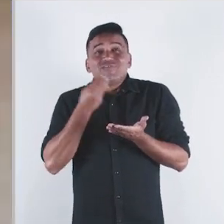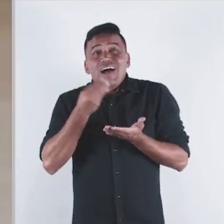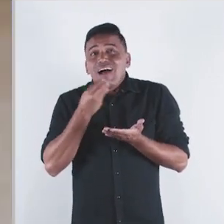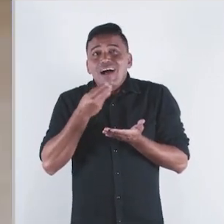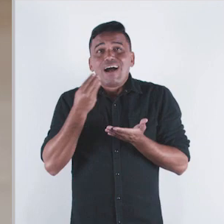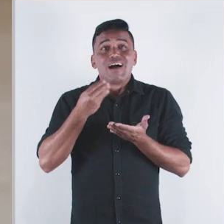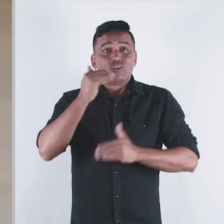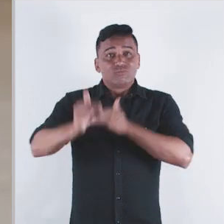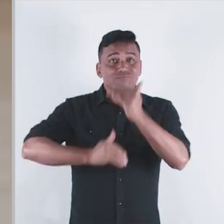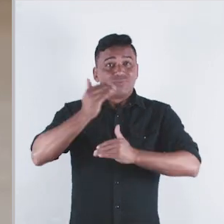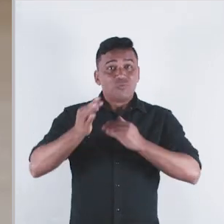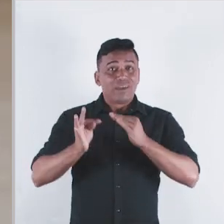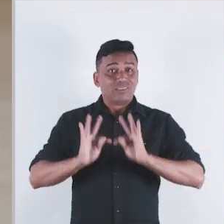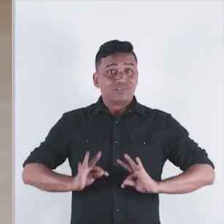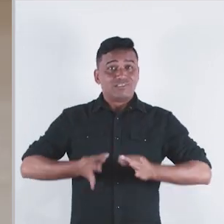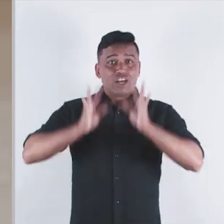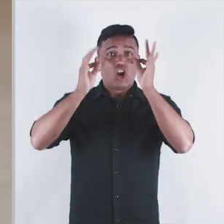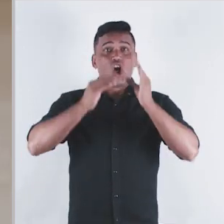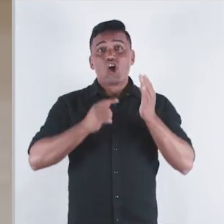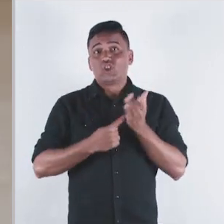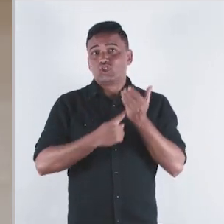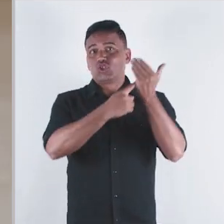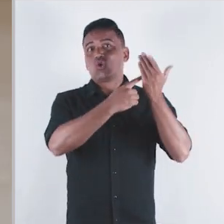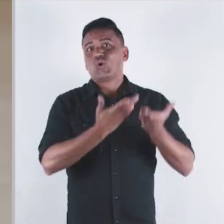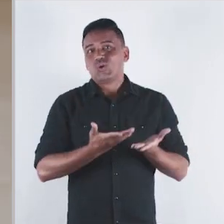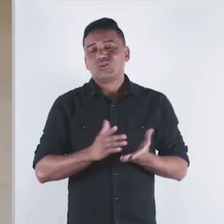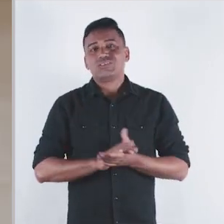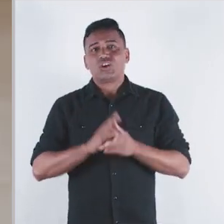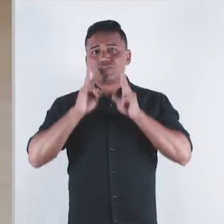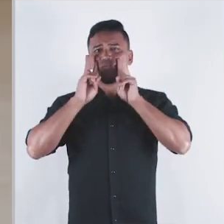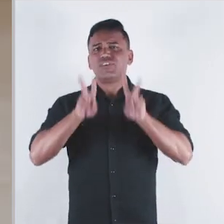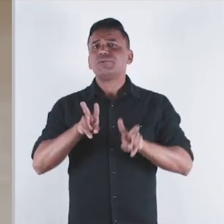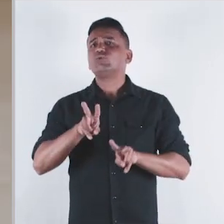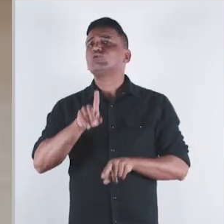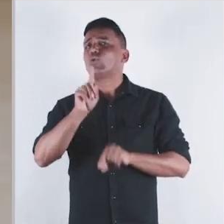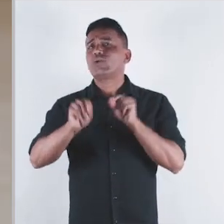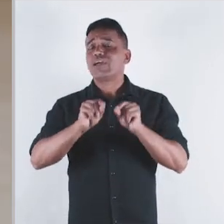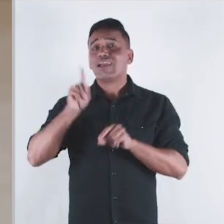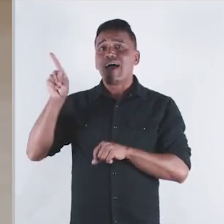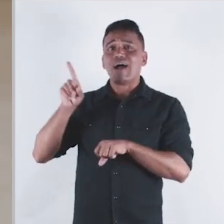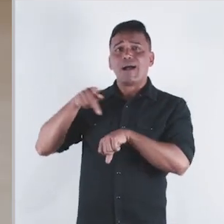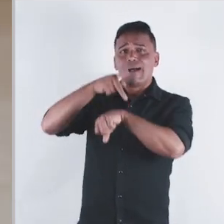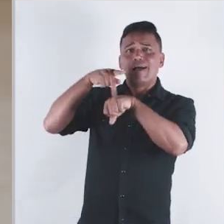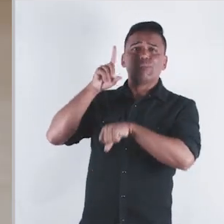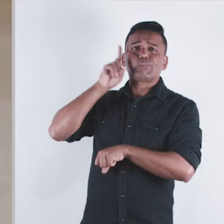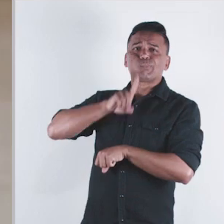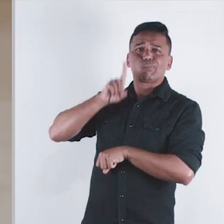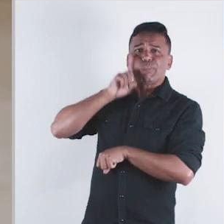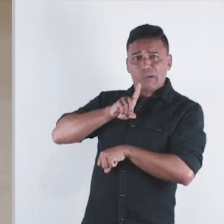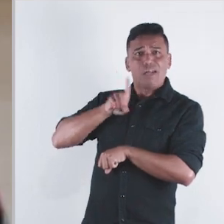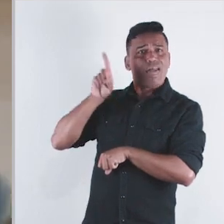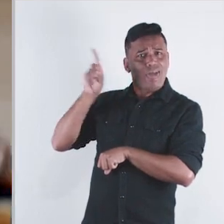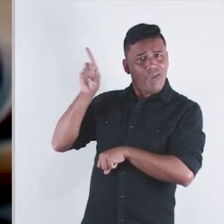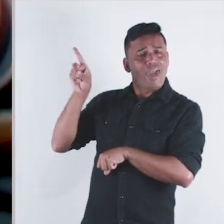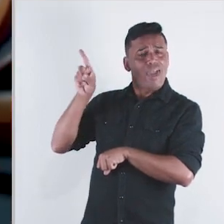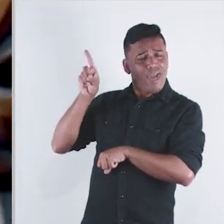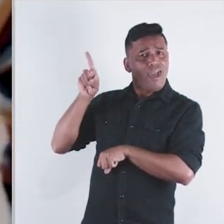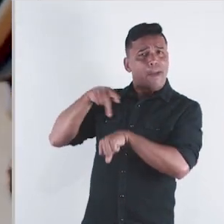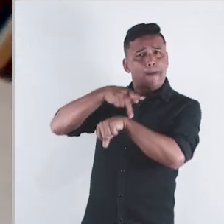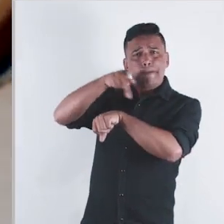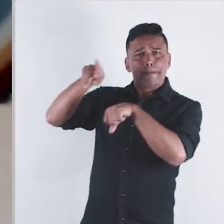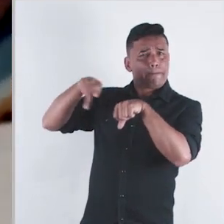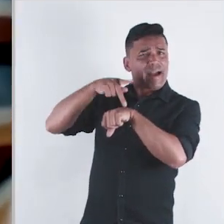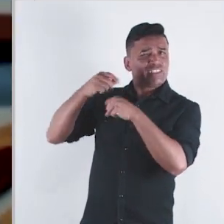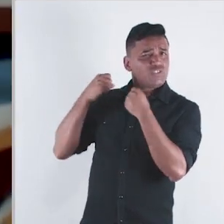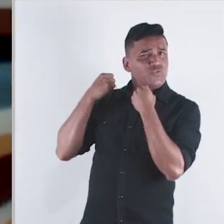gente tem observado muito é que, enquanto, por exemplo, nos Estados Unidos, que me parece que é realmente o país que,